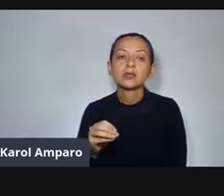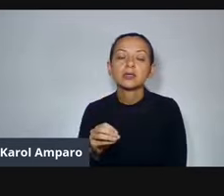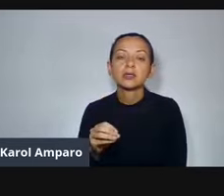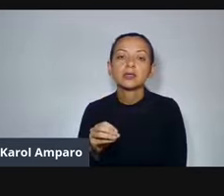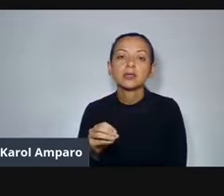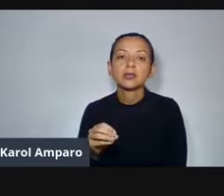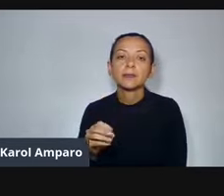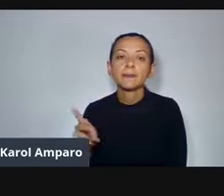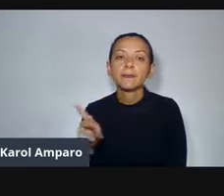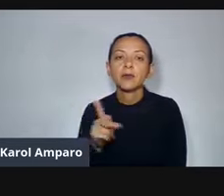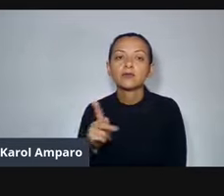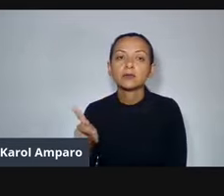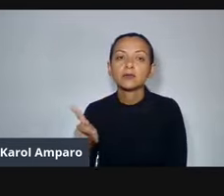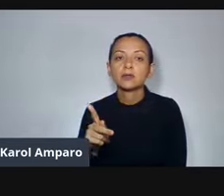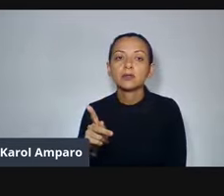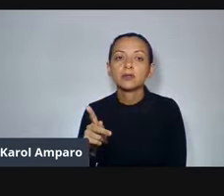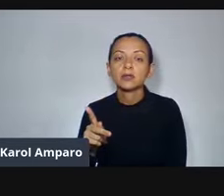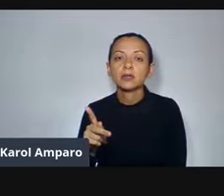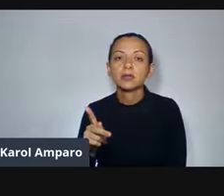e o